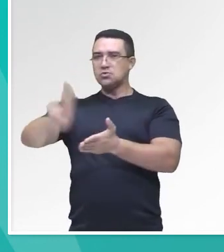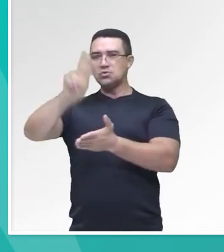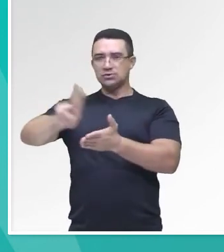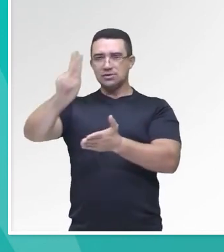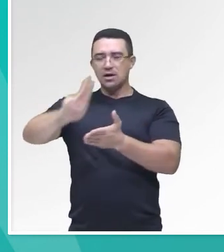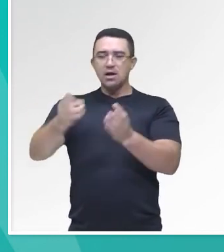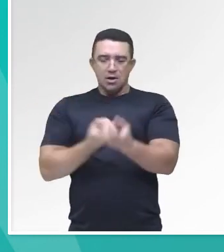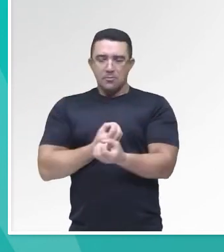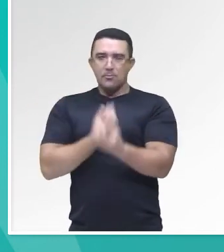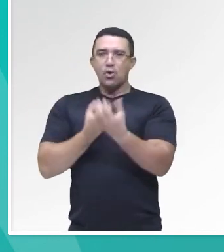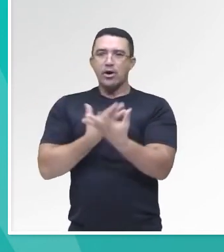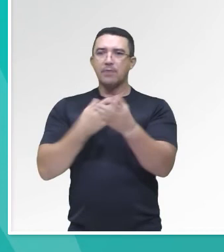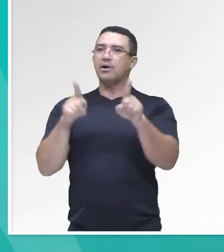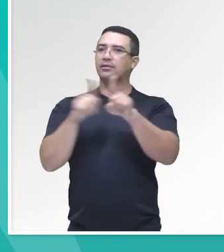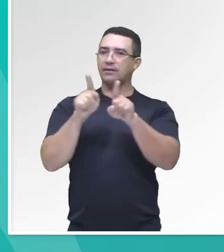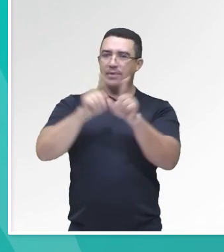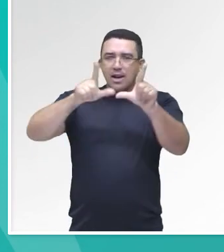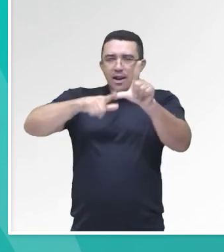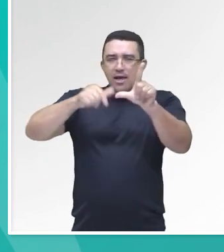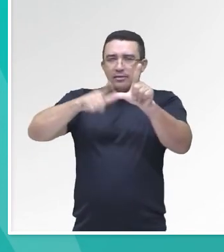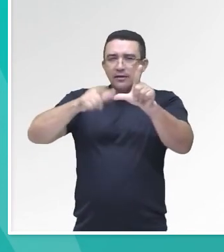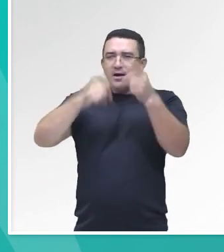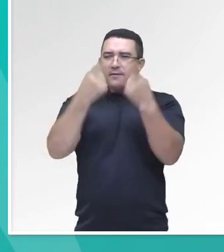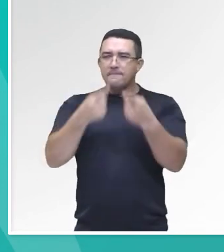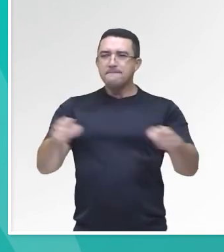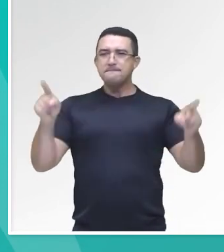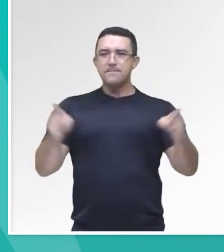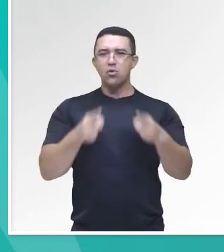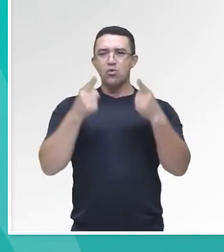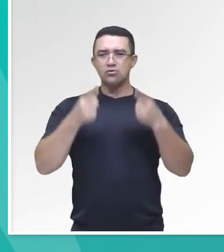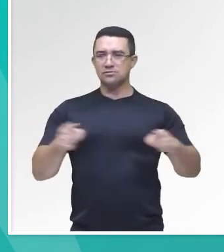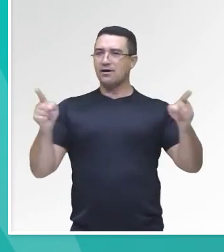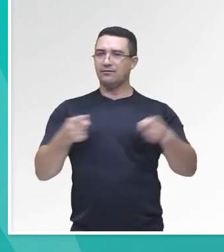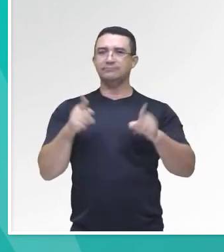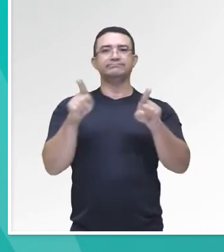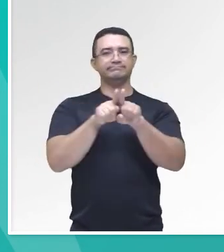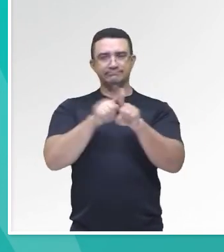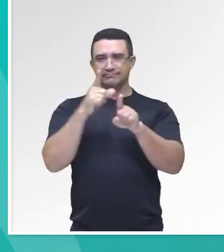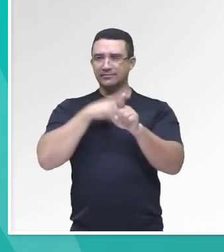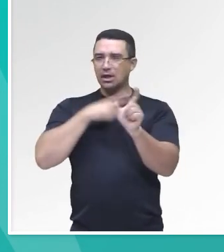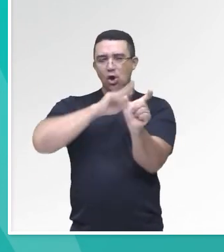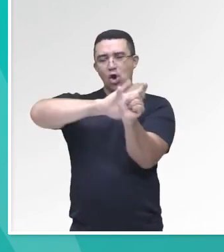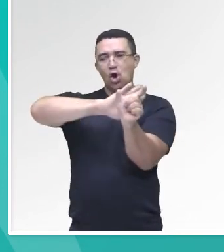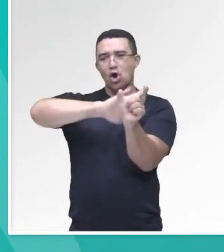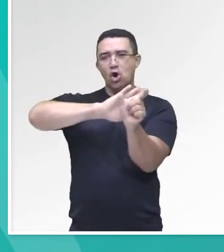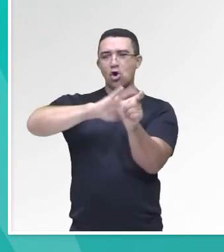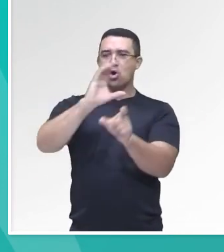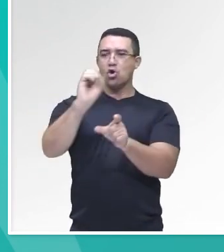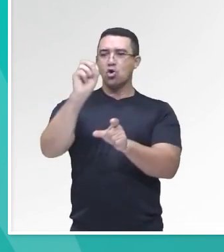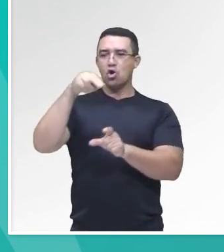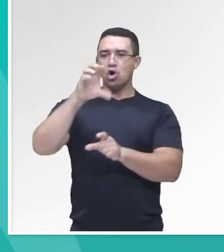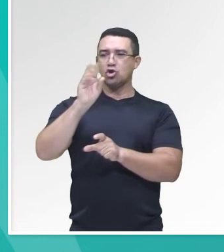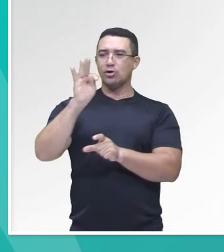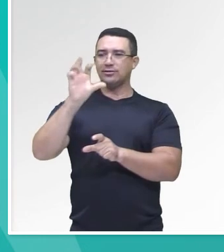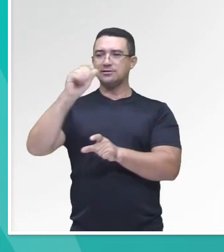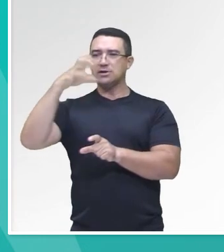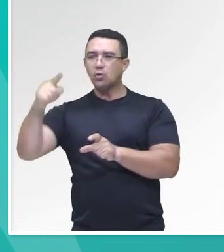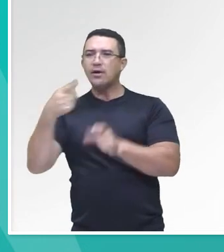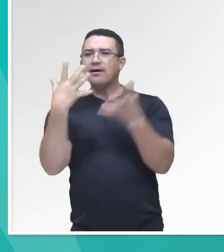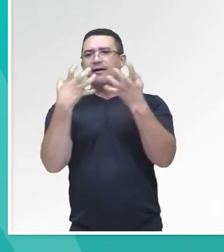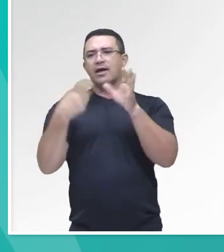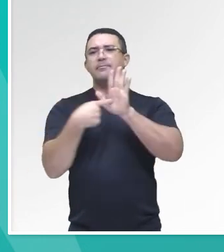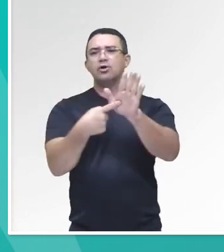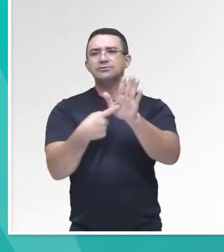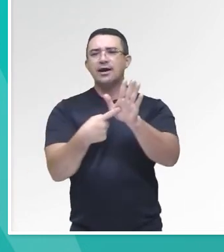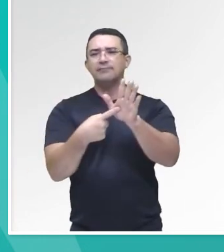de música, né, quando você utiliza um símbolo, né, para representar um sentimento, uma dor ou uma